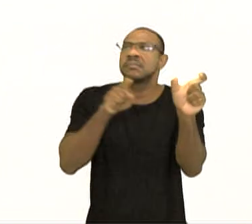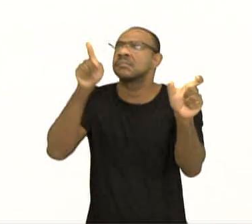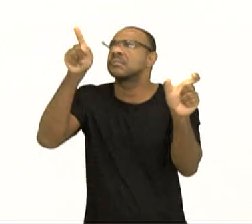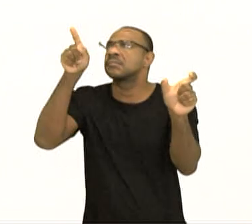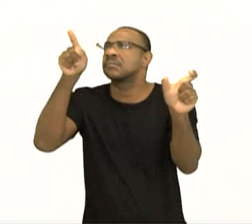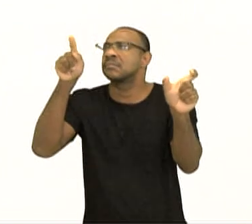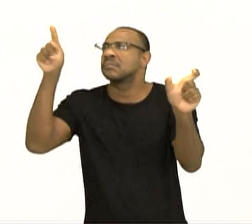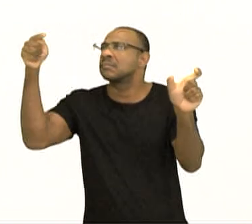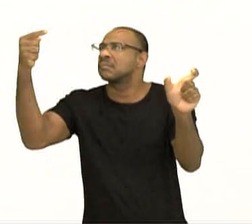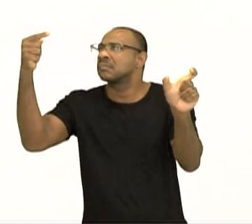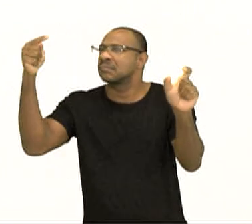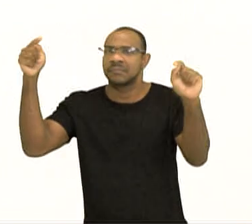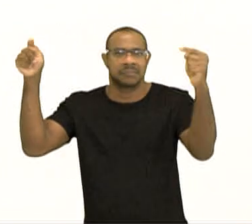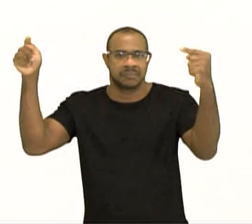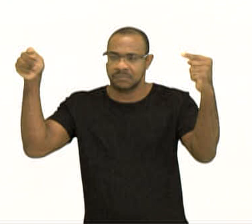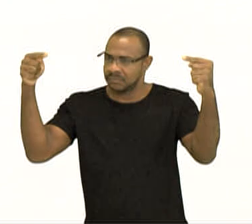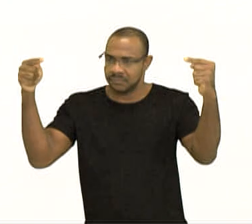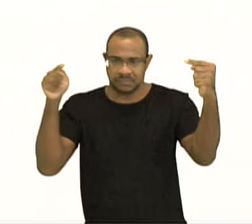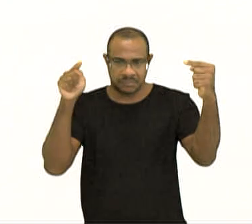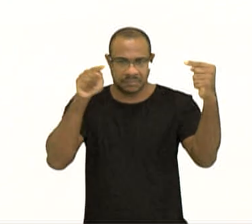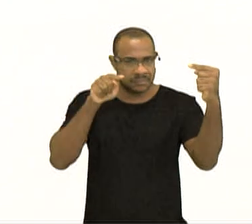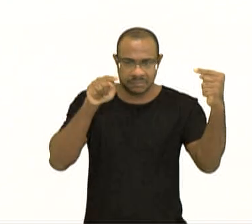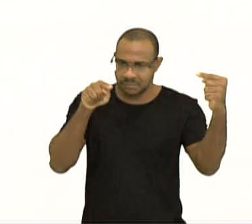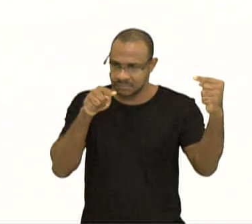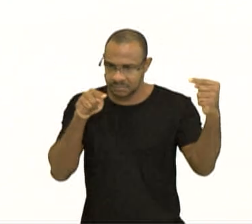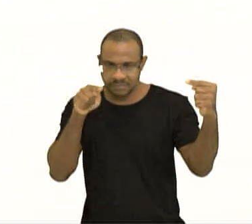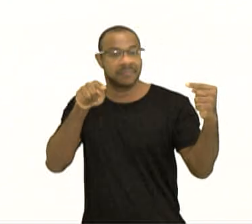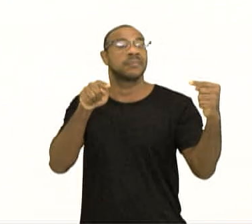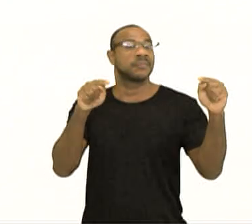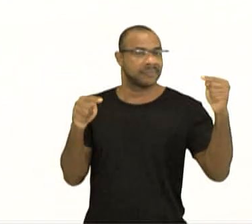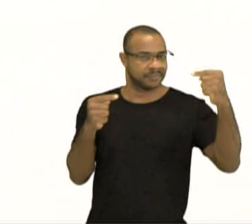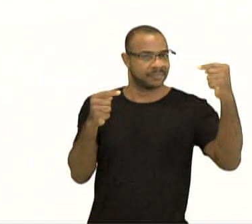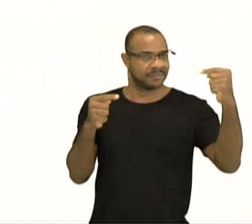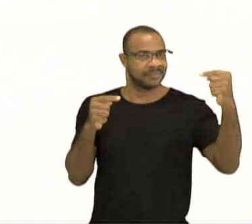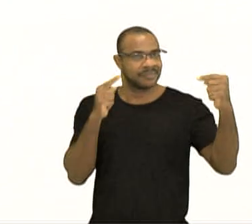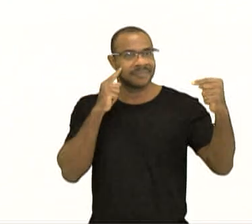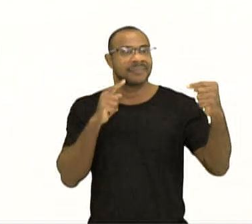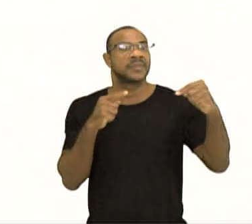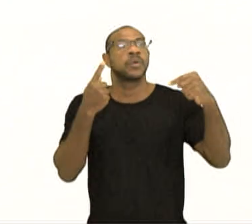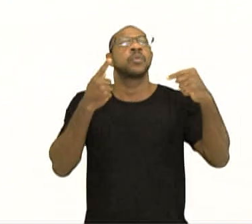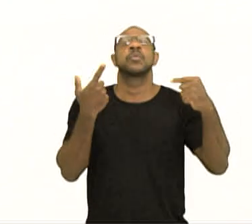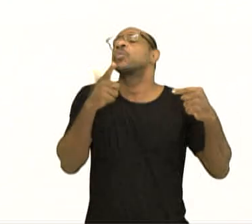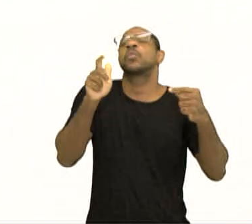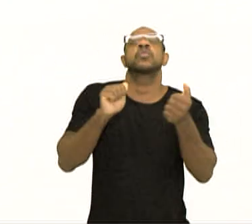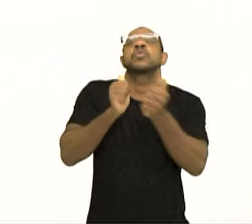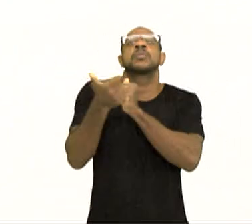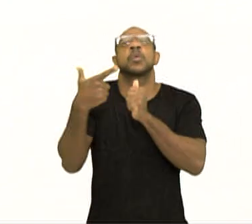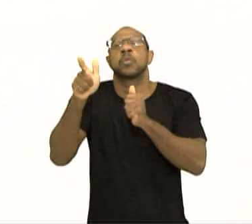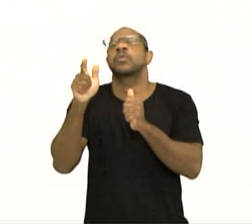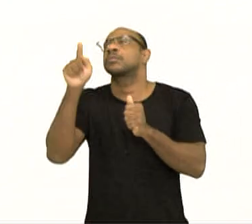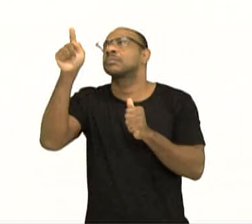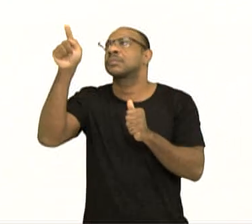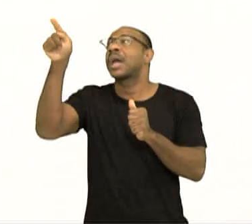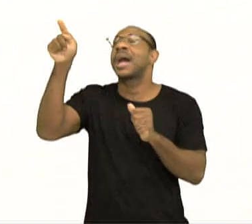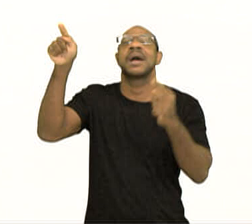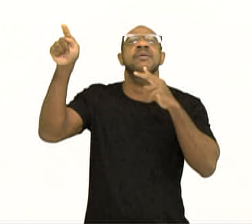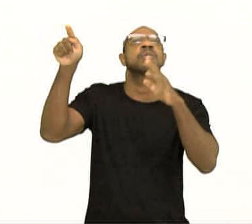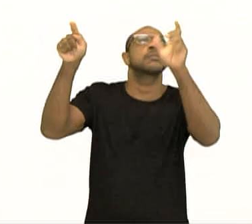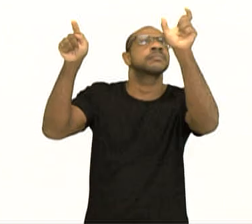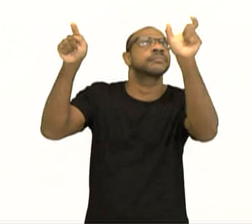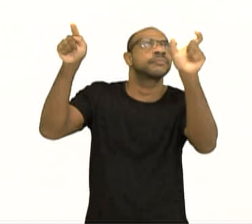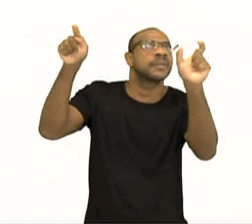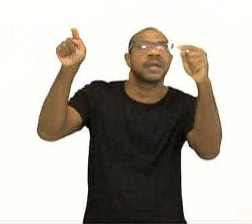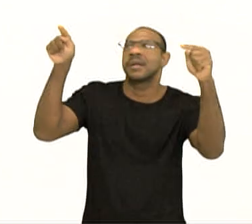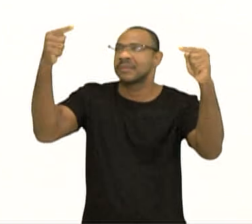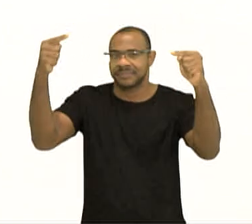tentem buscar alguma dica. Ou então, as palavras que foram juntadas ali para formar uma só. Isso vai ajudar, eu tenho certeza, tá bom? Já volto